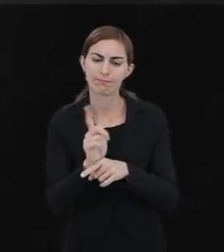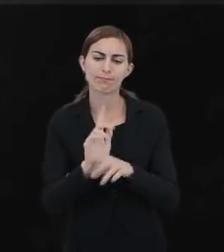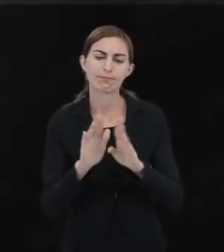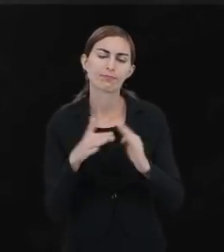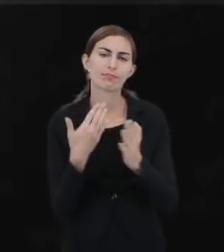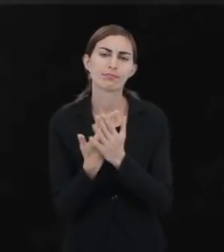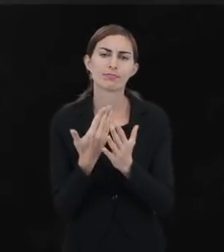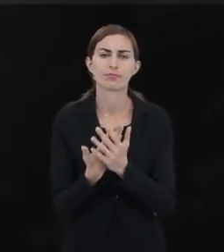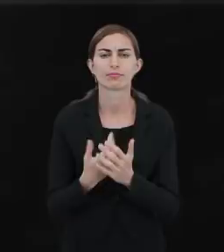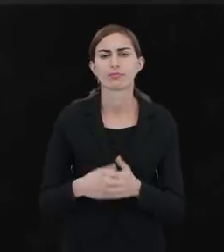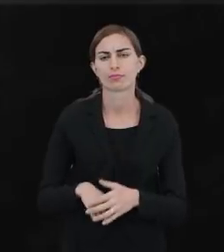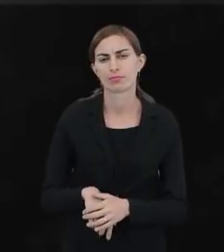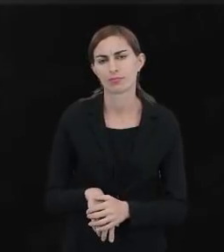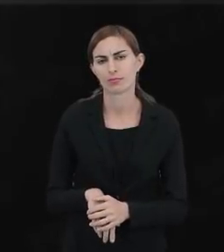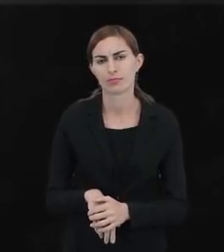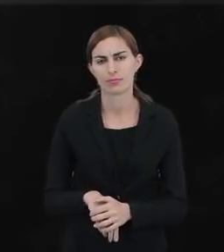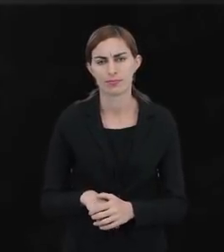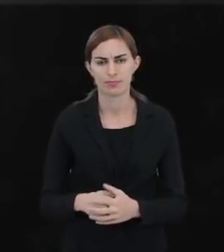de hoje